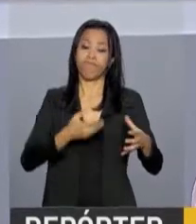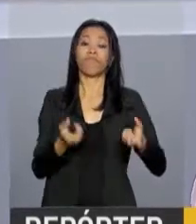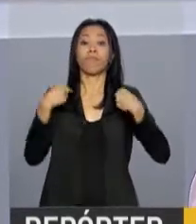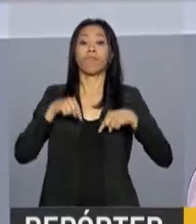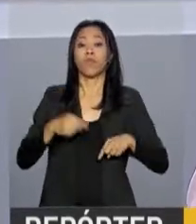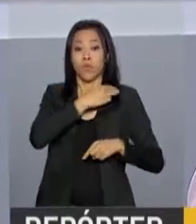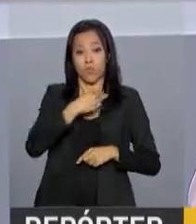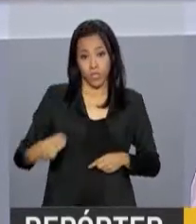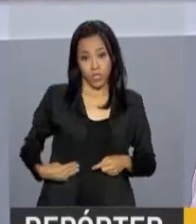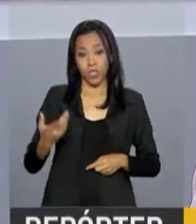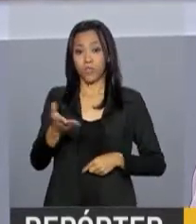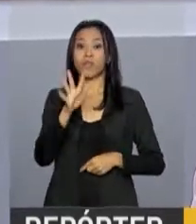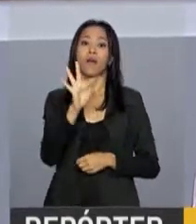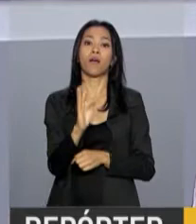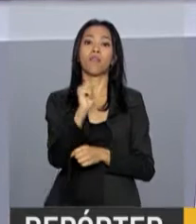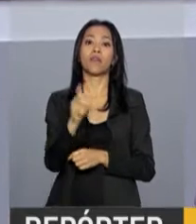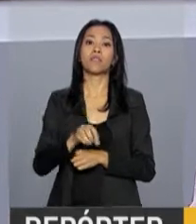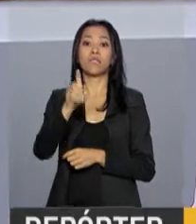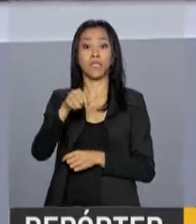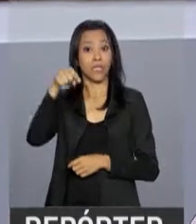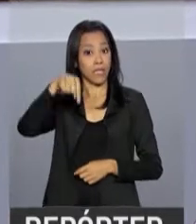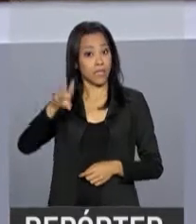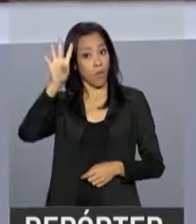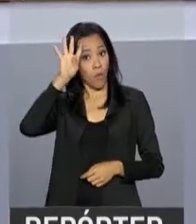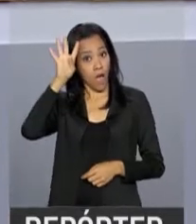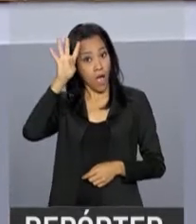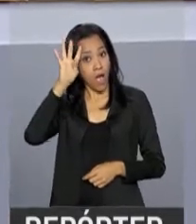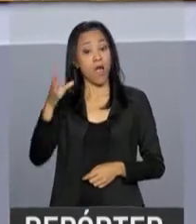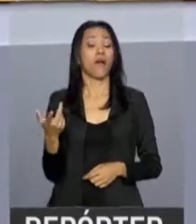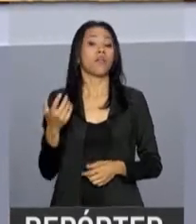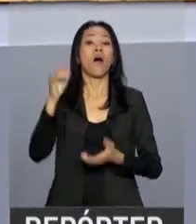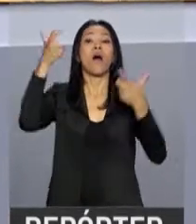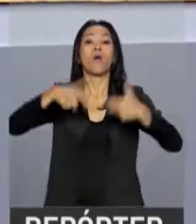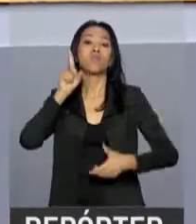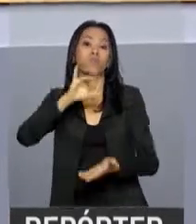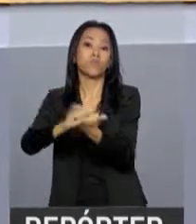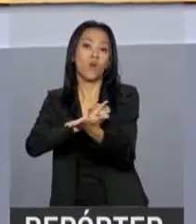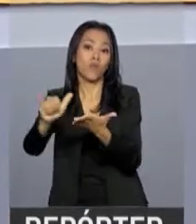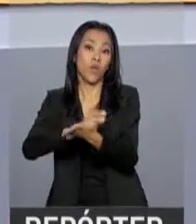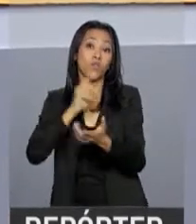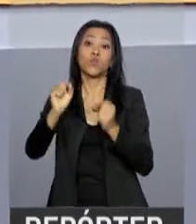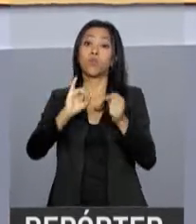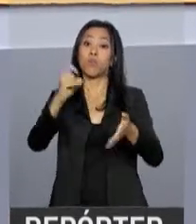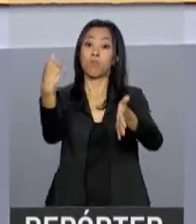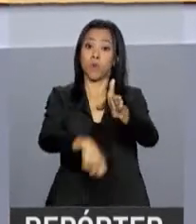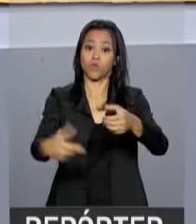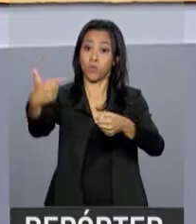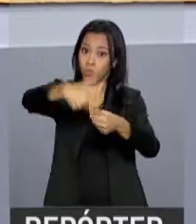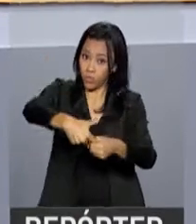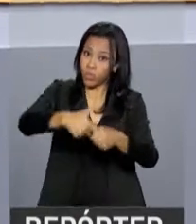disse nesta quarta feira em nova york que o governo estuda uma revisão dos impostos sobre os combustíveis as